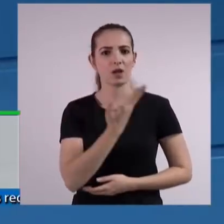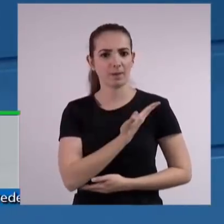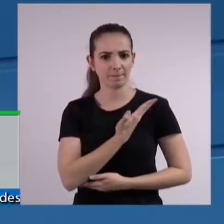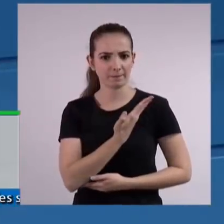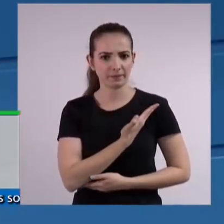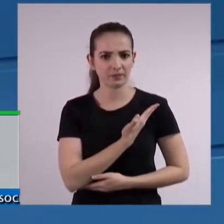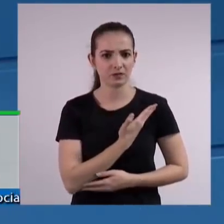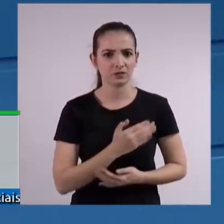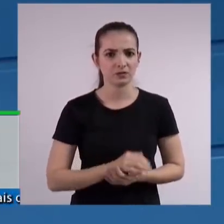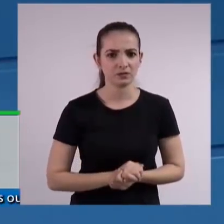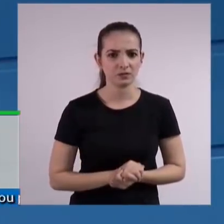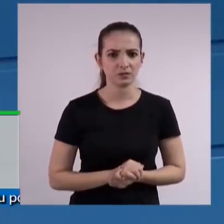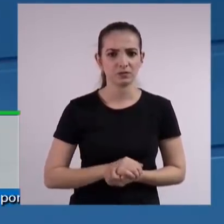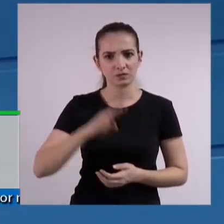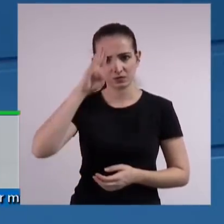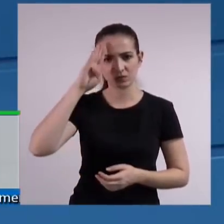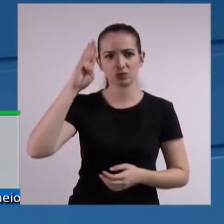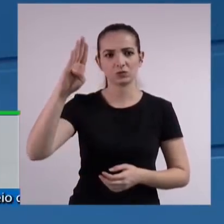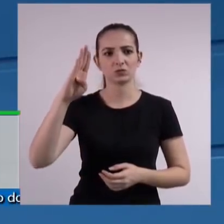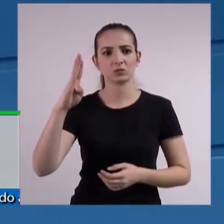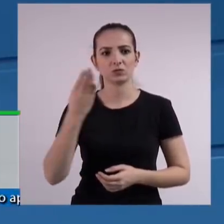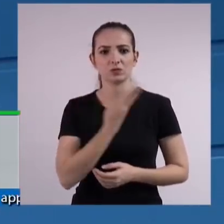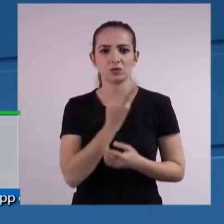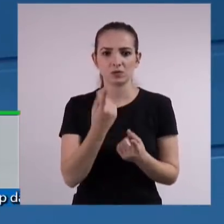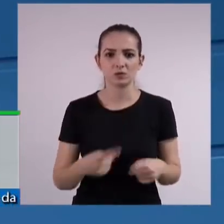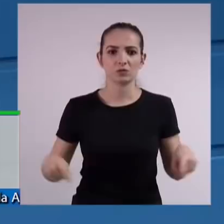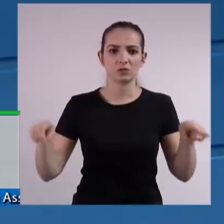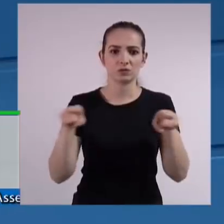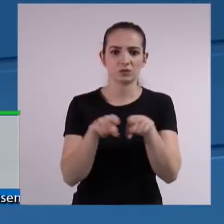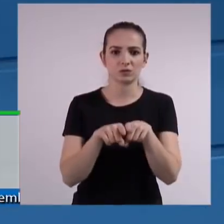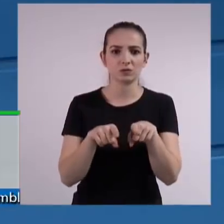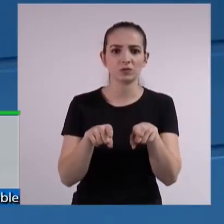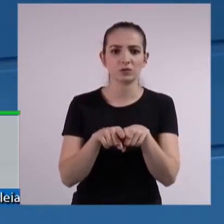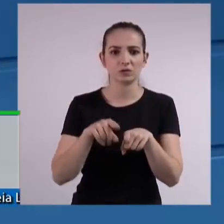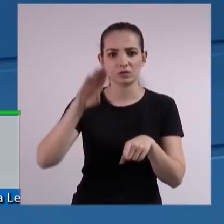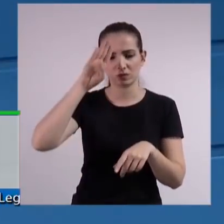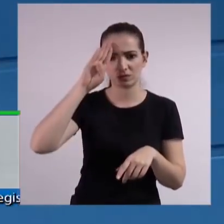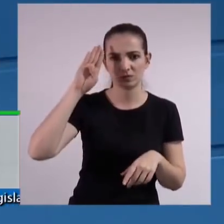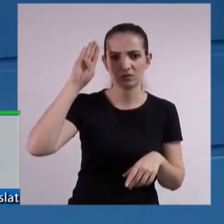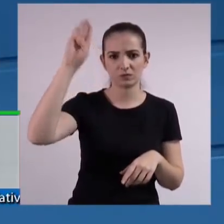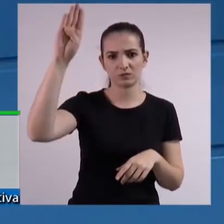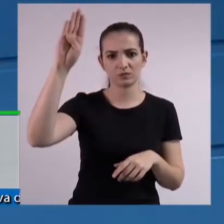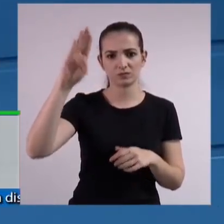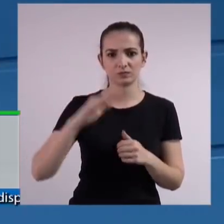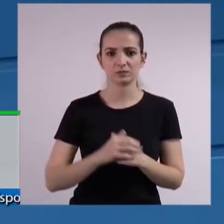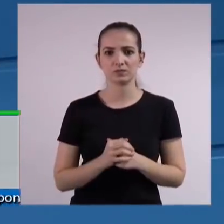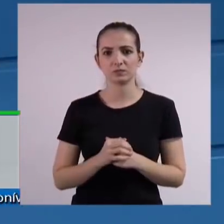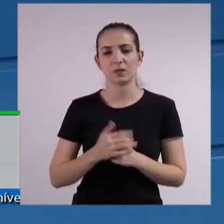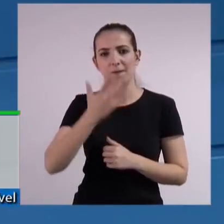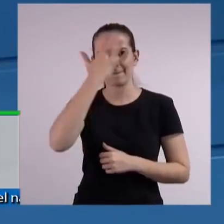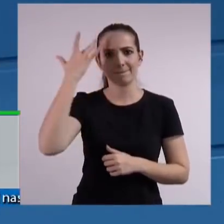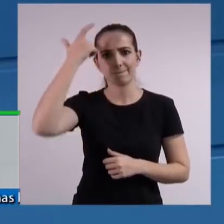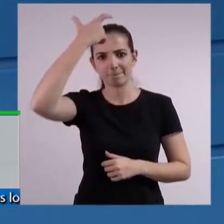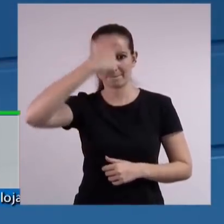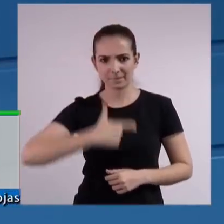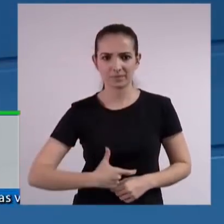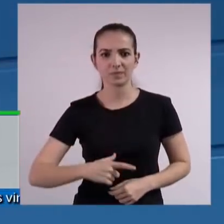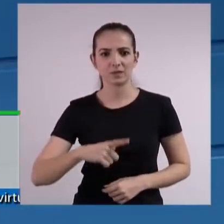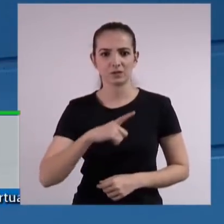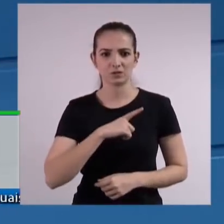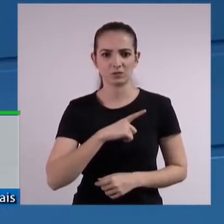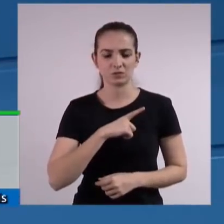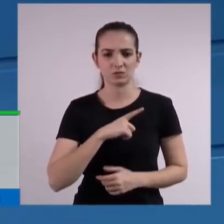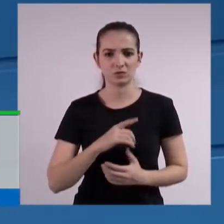amigos, acima de tudo, companheiros, e acima de tudo, pessoas que